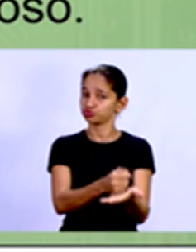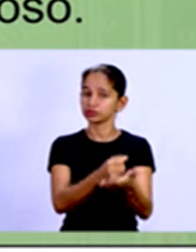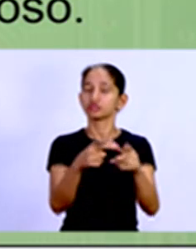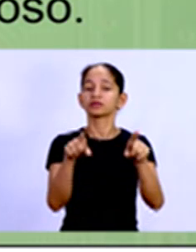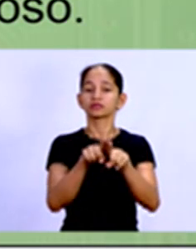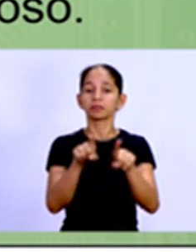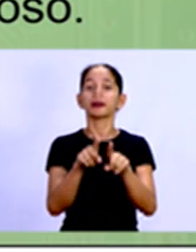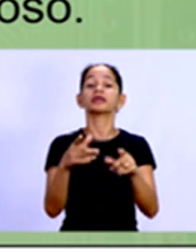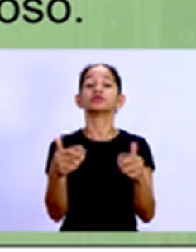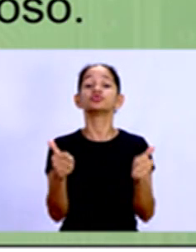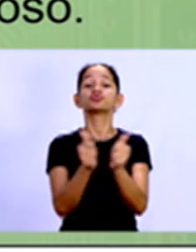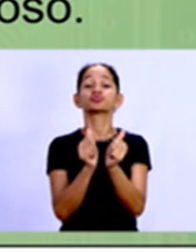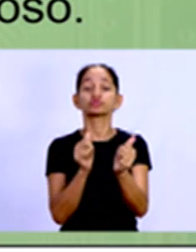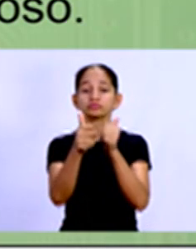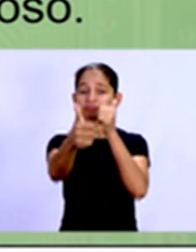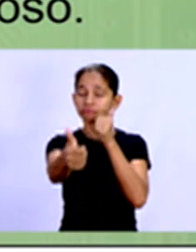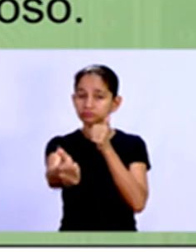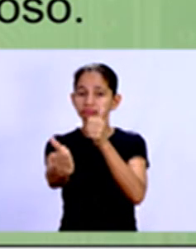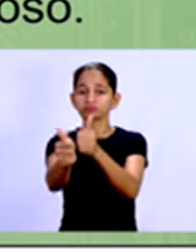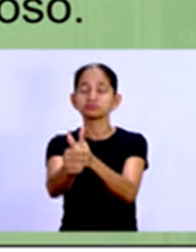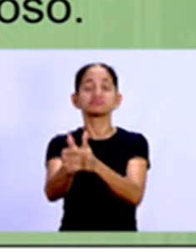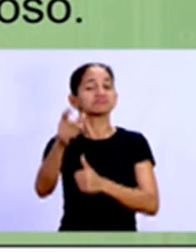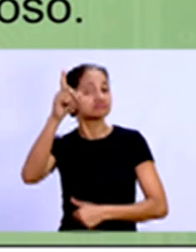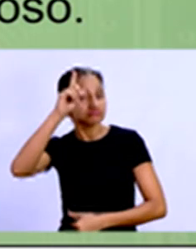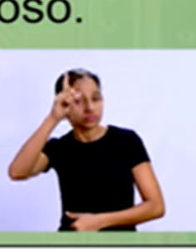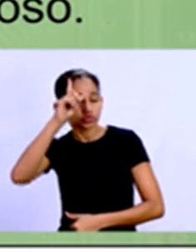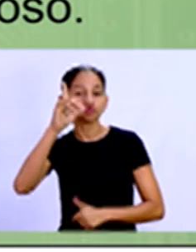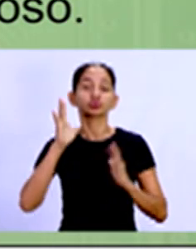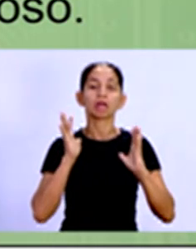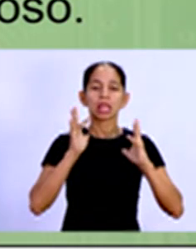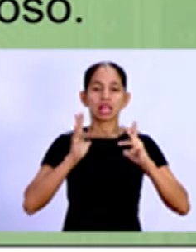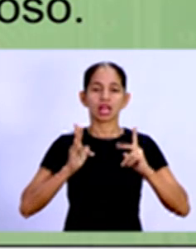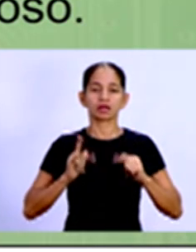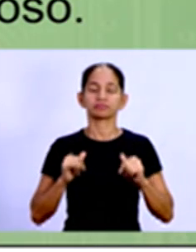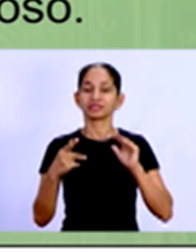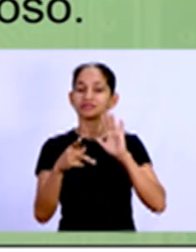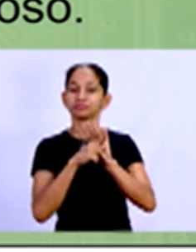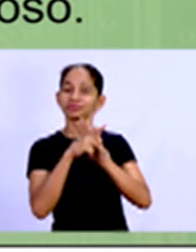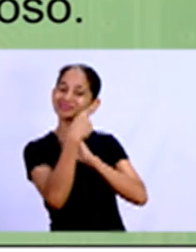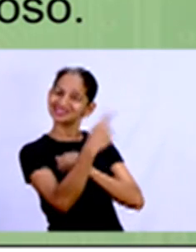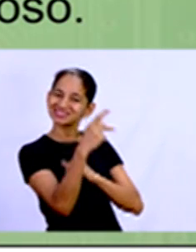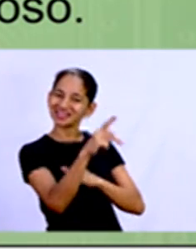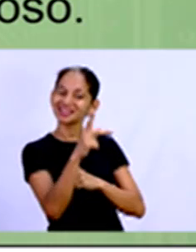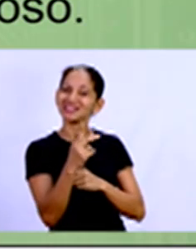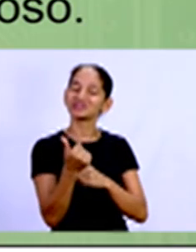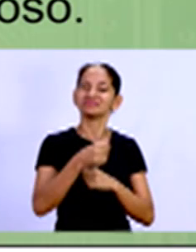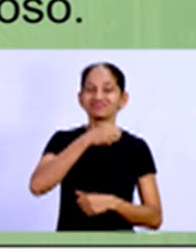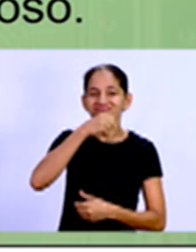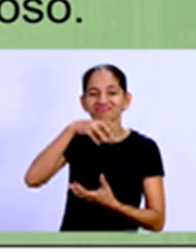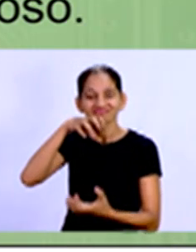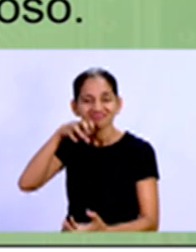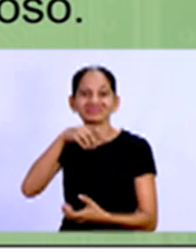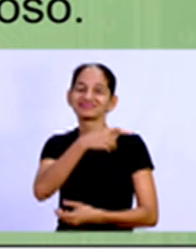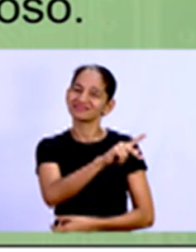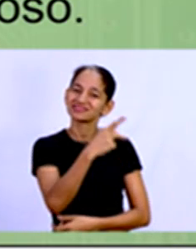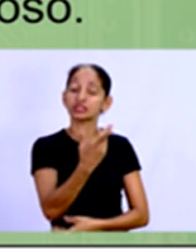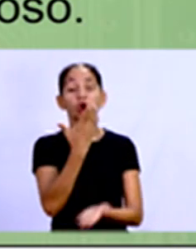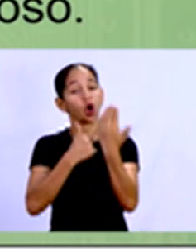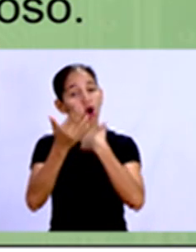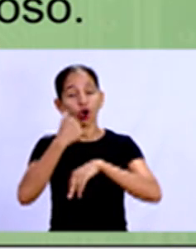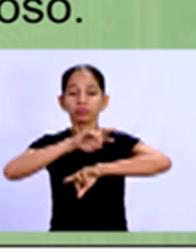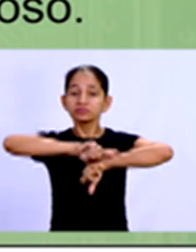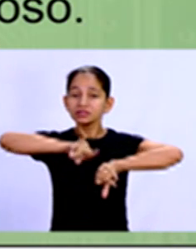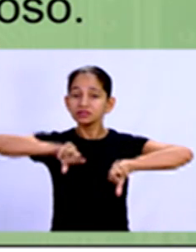acompanhar na realização de rotinas de higiene pessoal e ambiental e de nutrição.